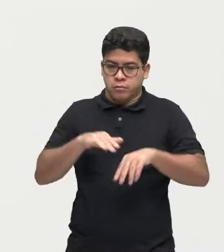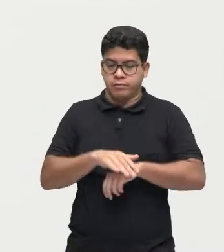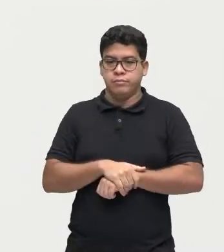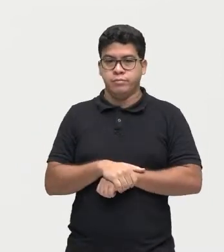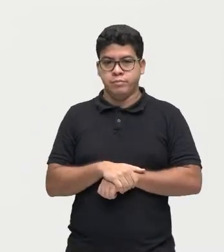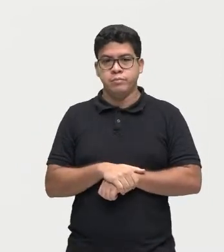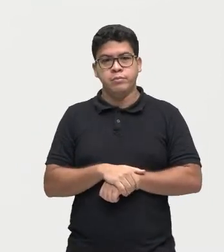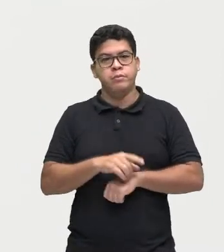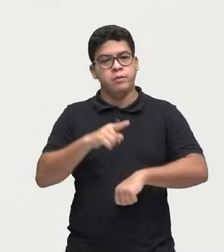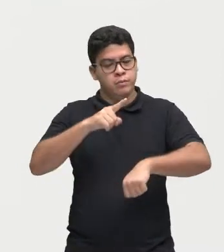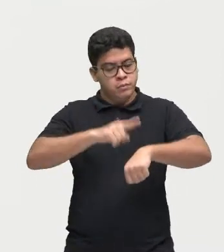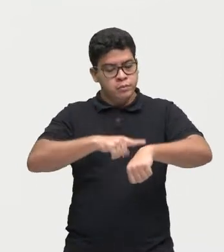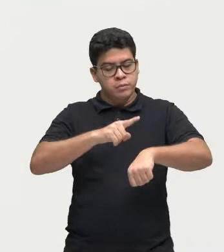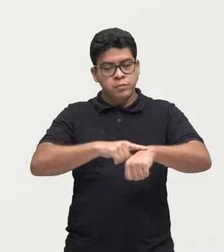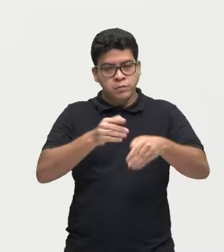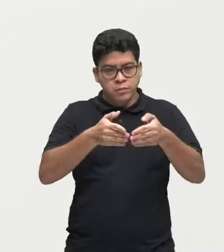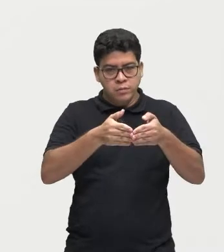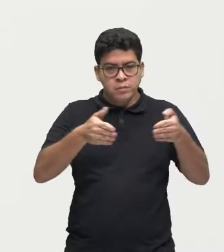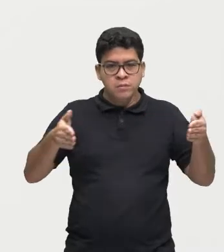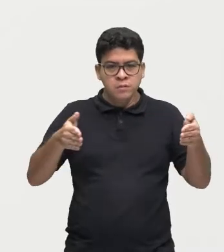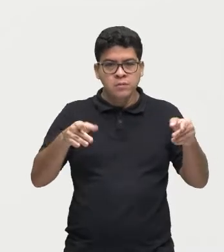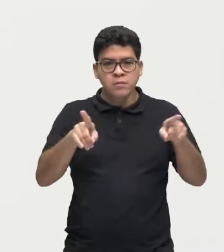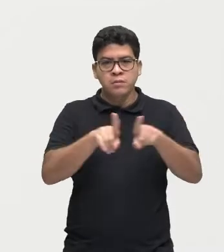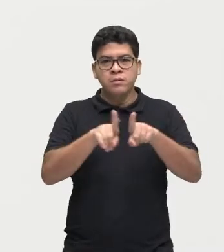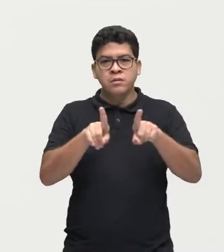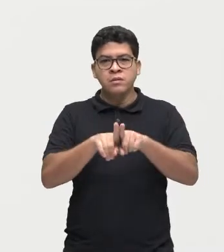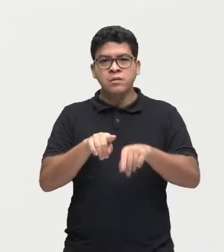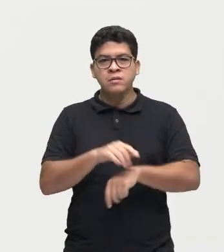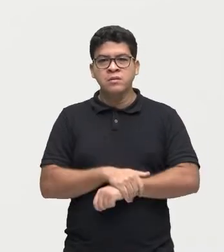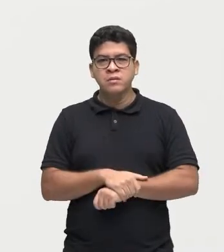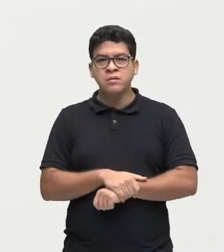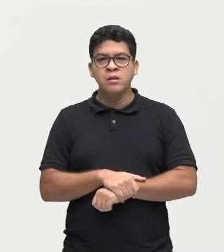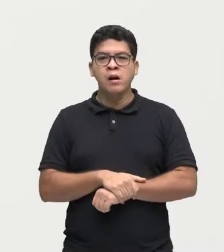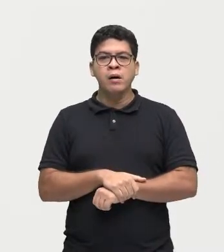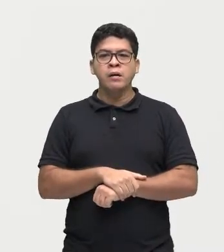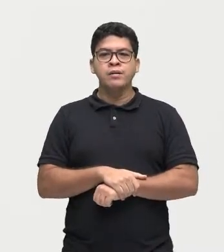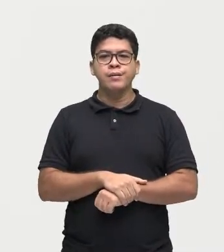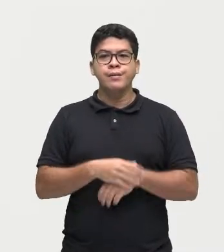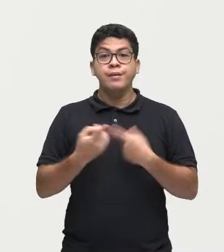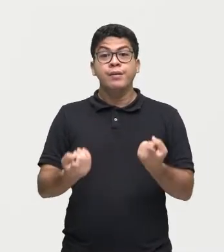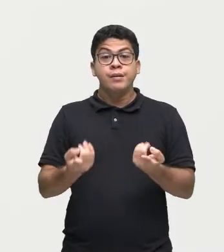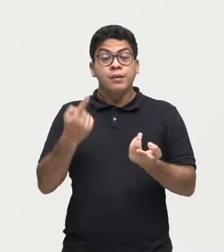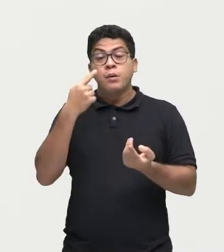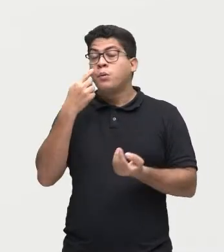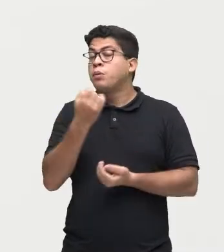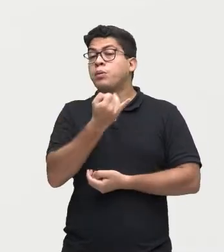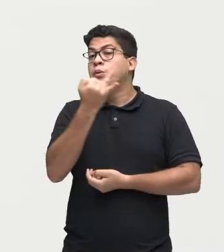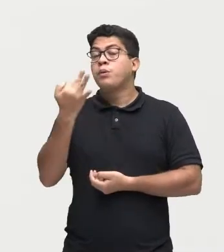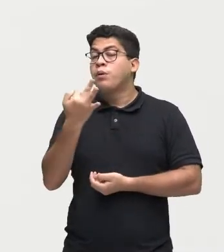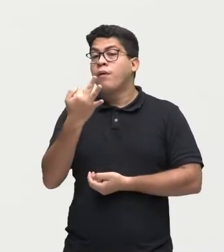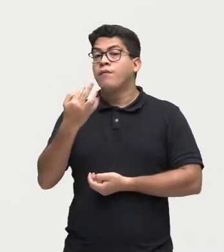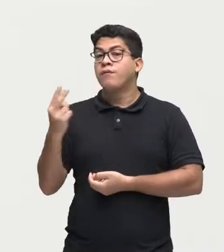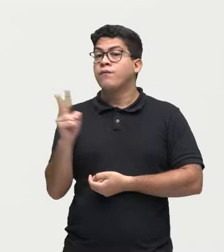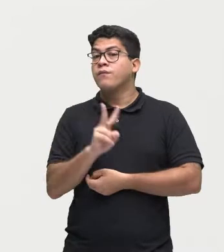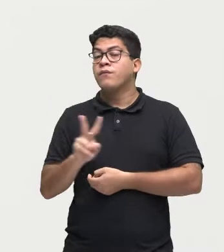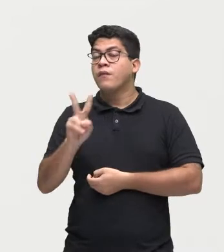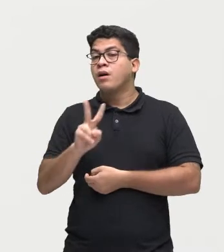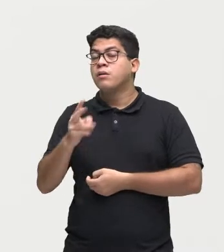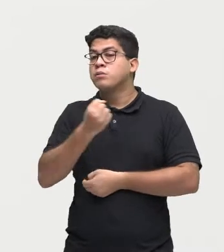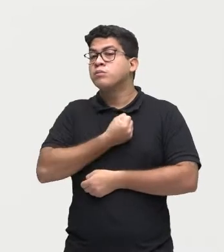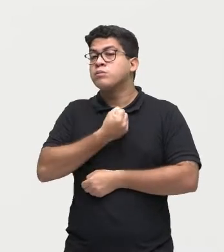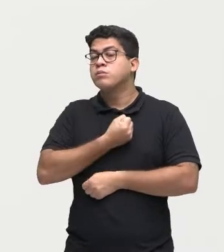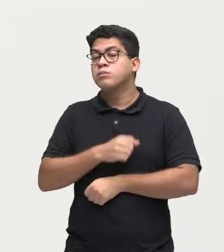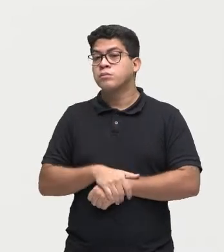período de tempo, 120 dias, 100 dias. E temos aqui o valor que a empresa vai